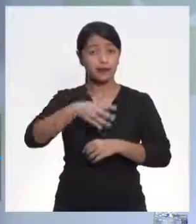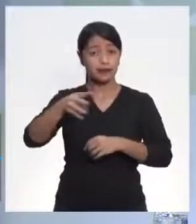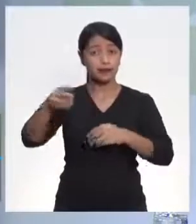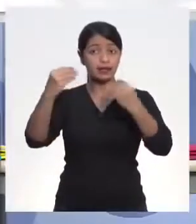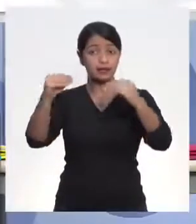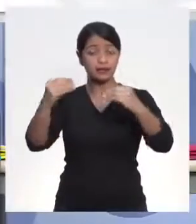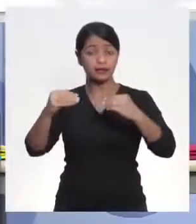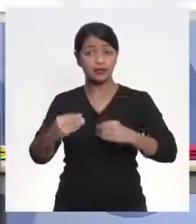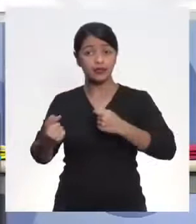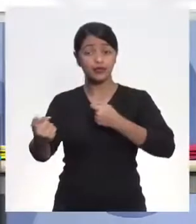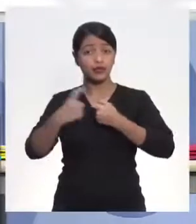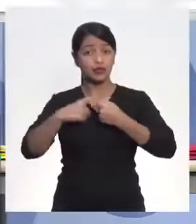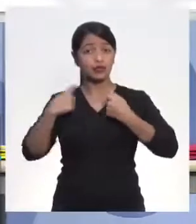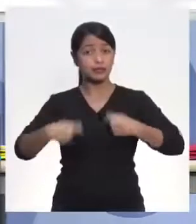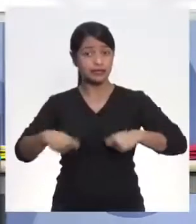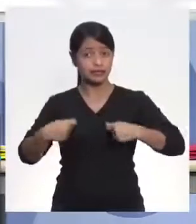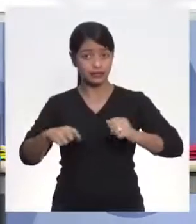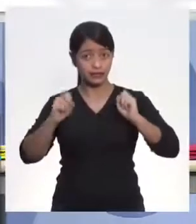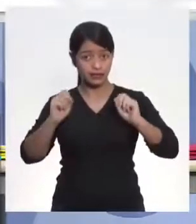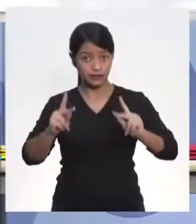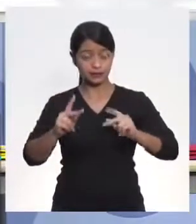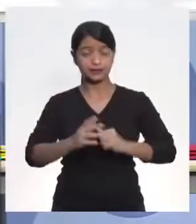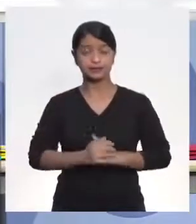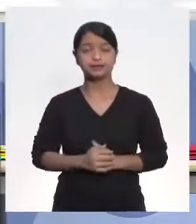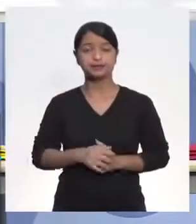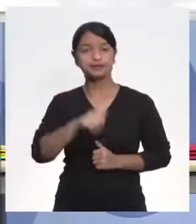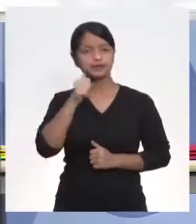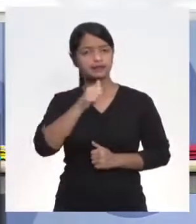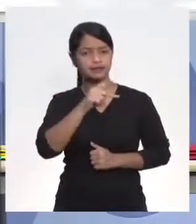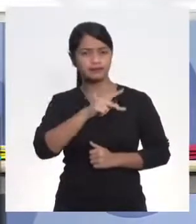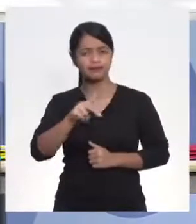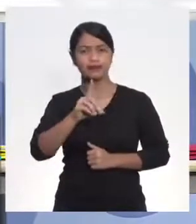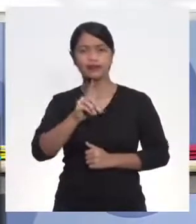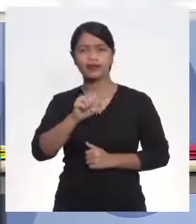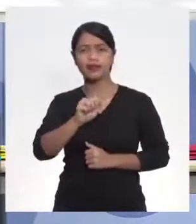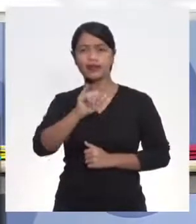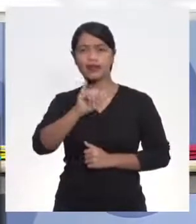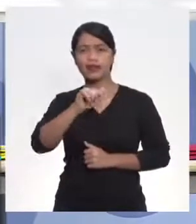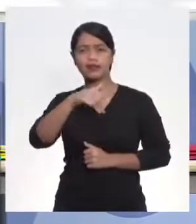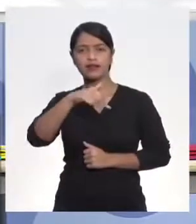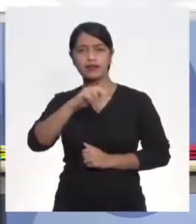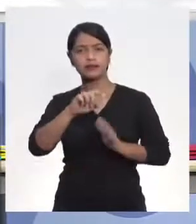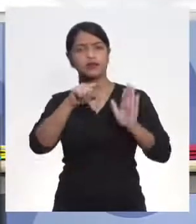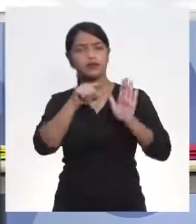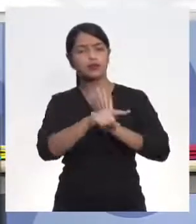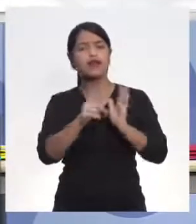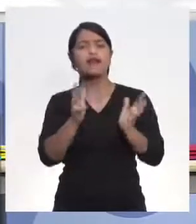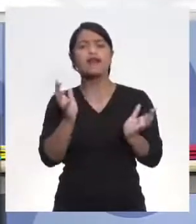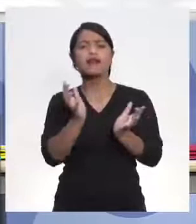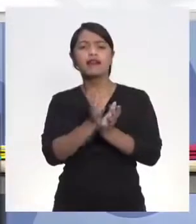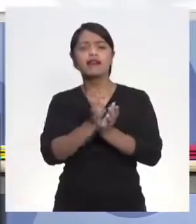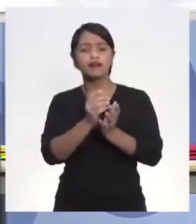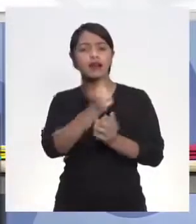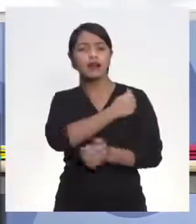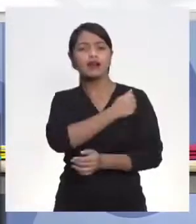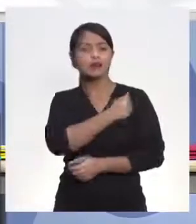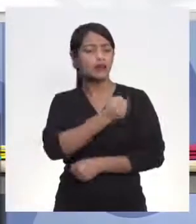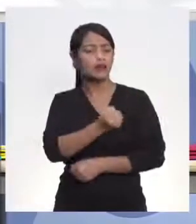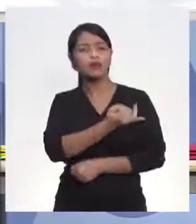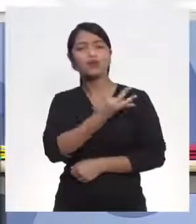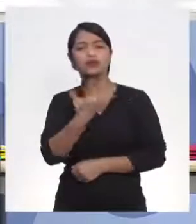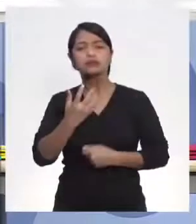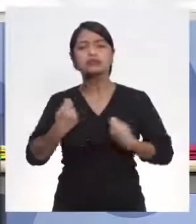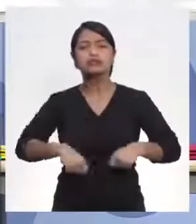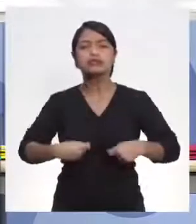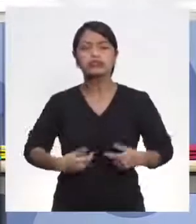Isso, a professora Daiane, ela perguntou, a equipe tem que ser formada por quantos alunos? Não existe uma quantidade, professora. Assim, então,